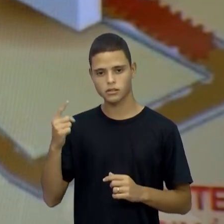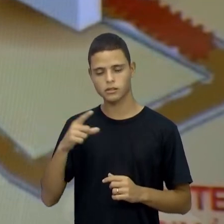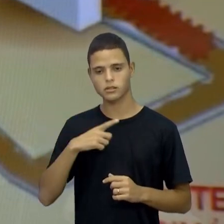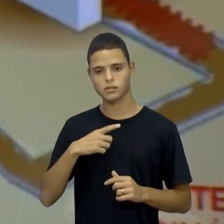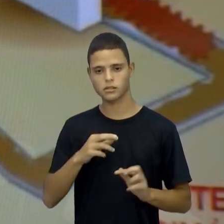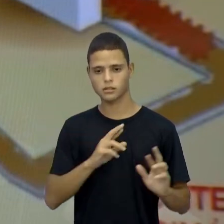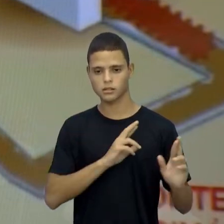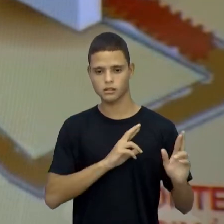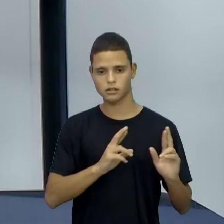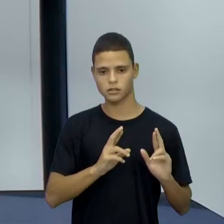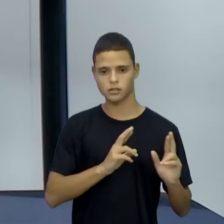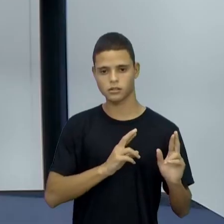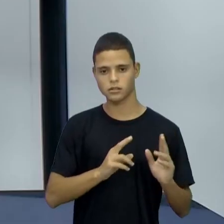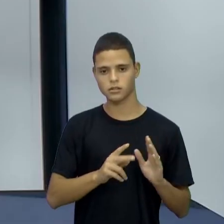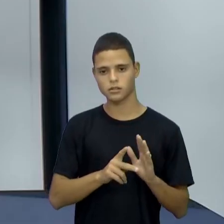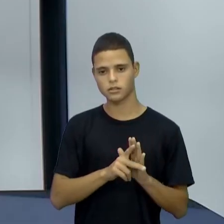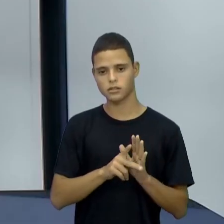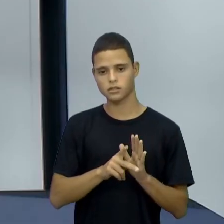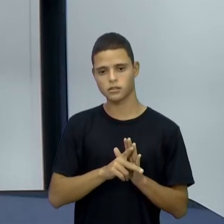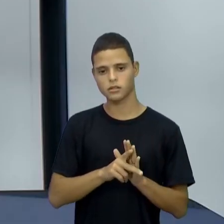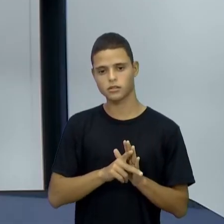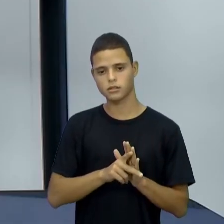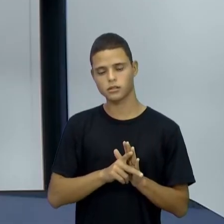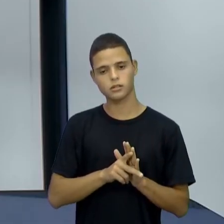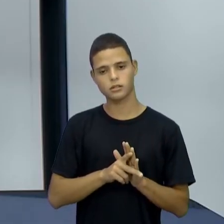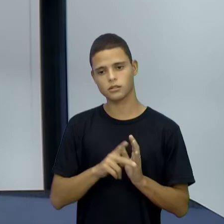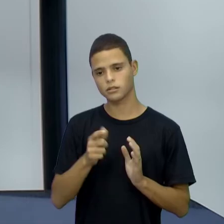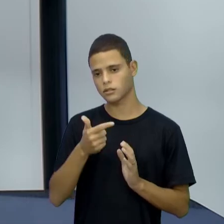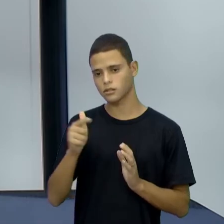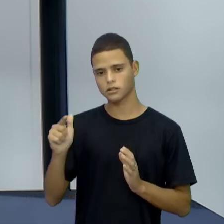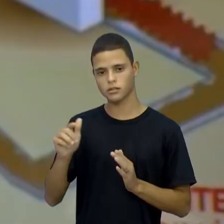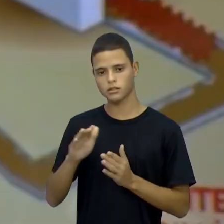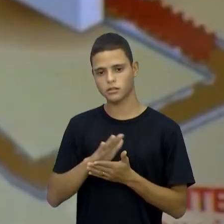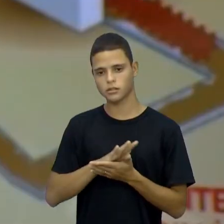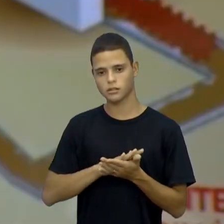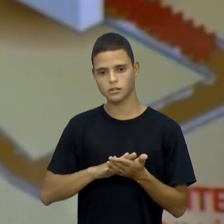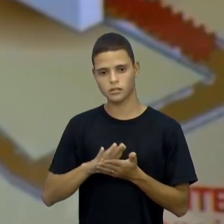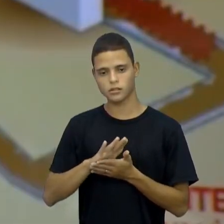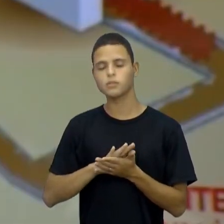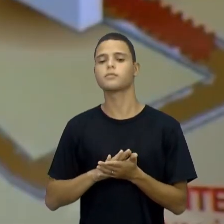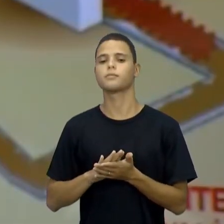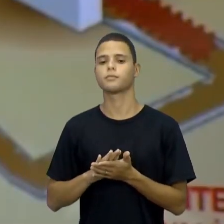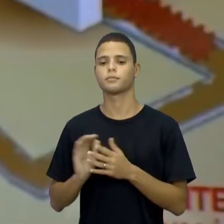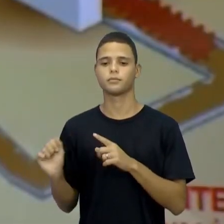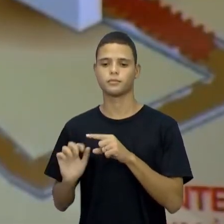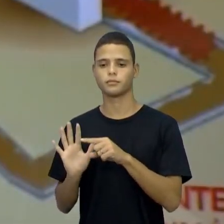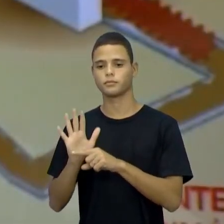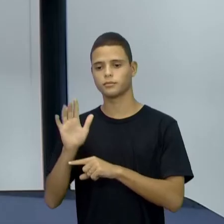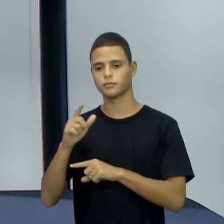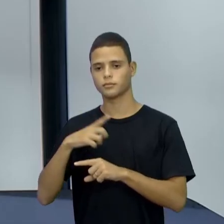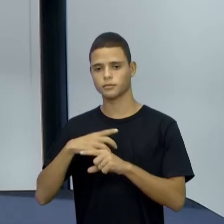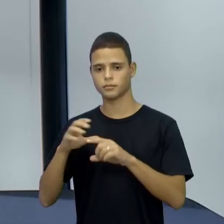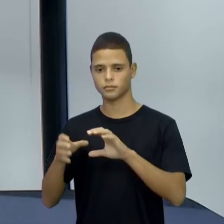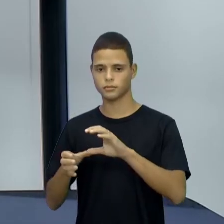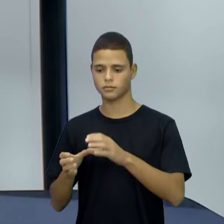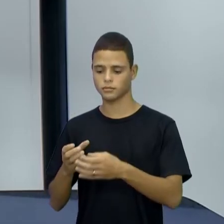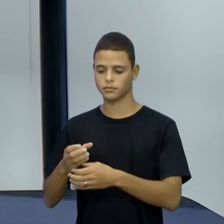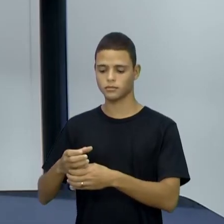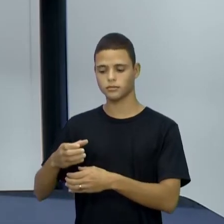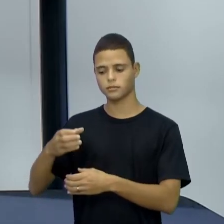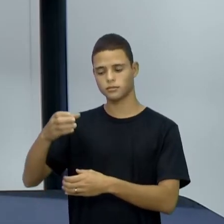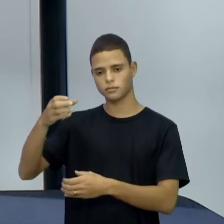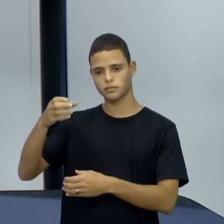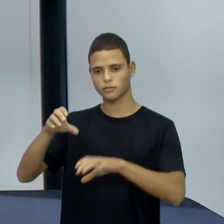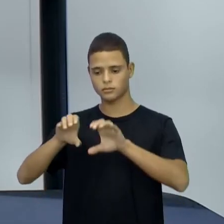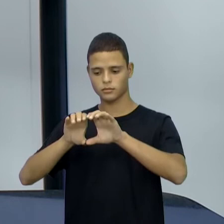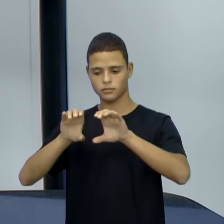essa latinha de refrigerante que a gente colocou, ela não tem saída, tá vendo? O gás, ele é todo canalizado e não tem perdas. Então, ó,